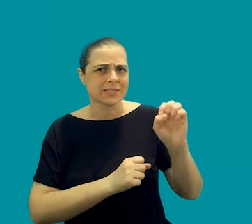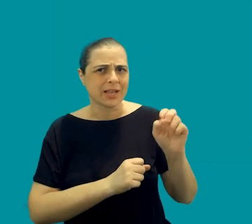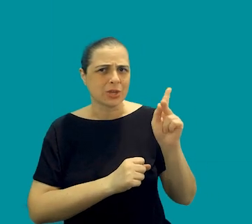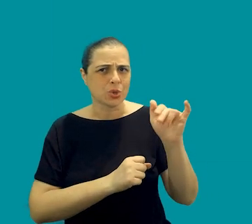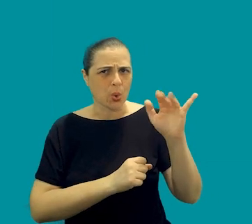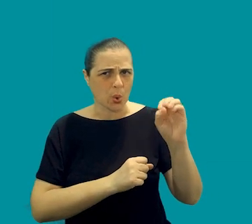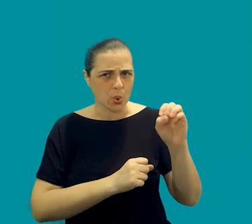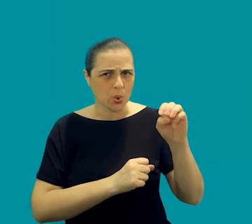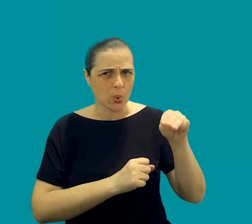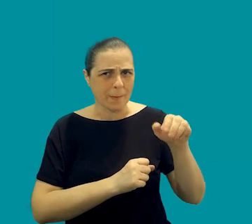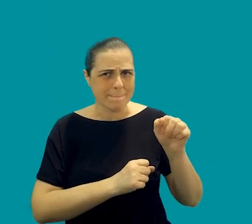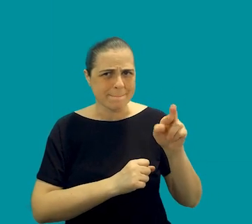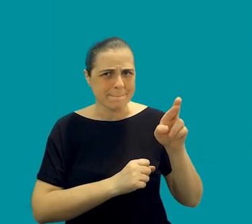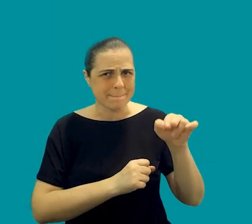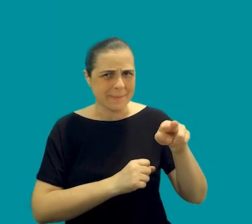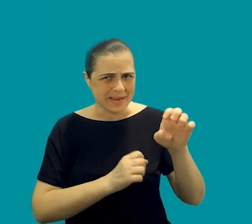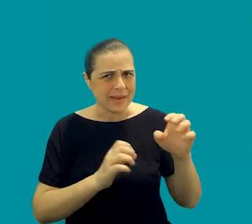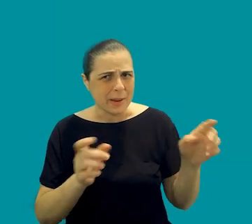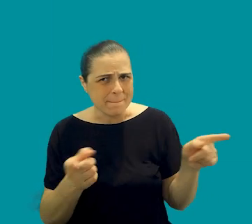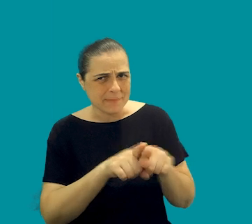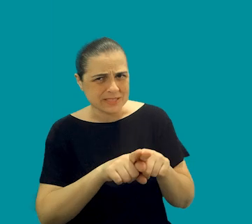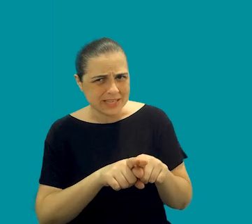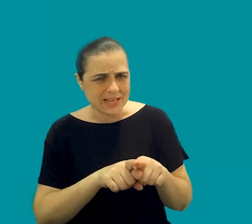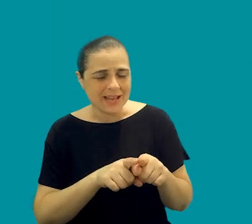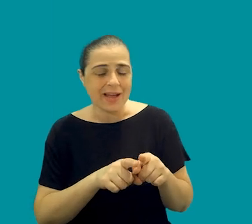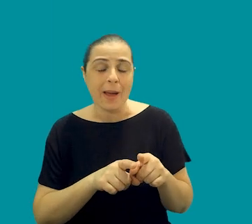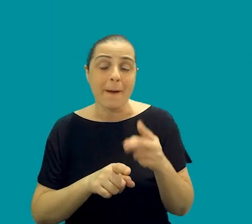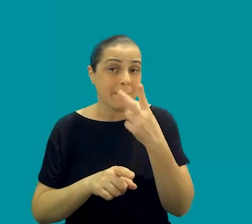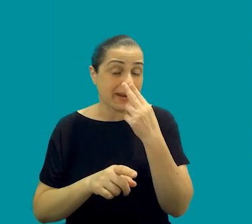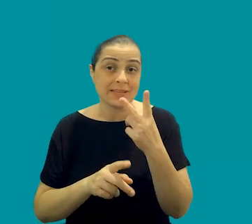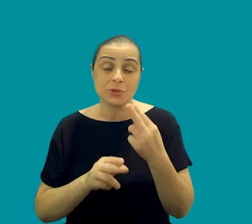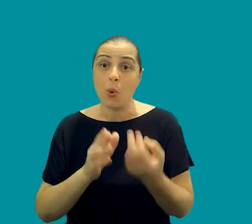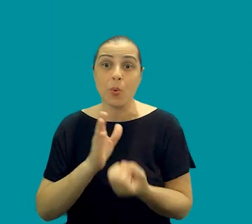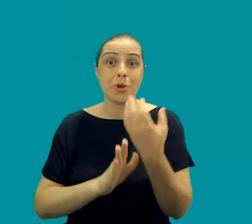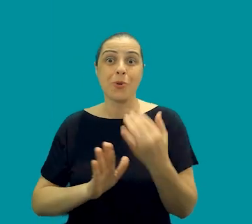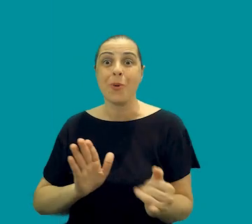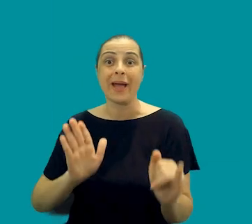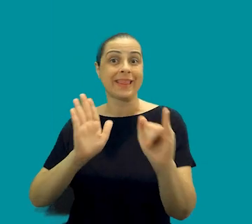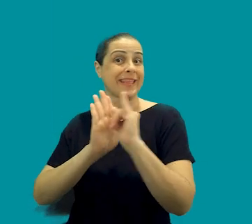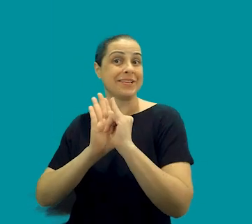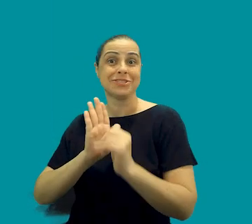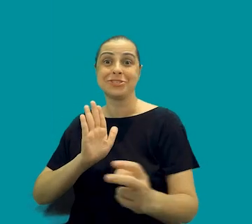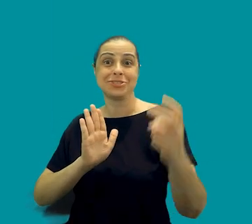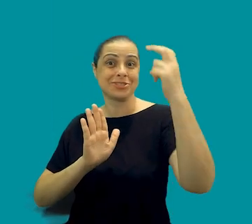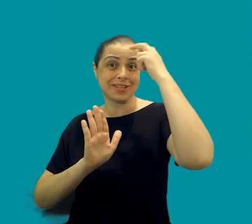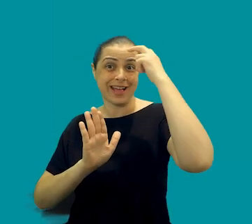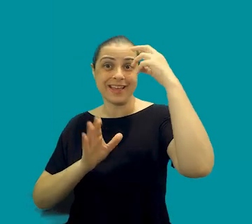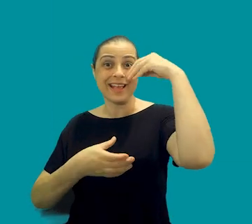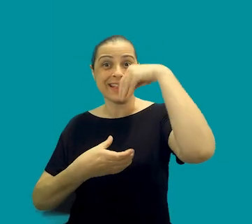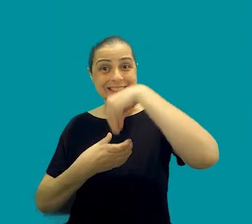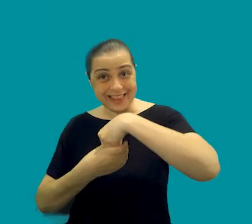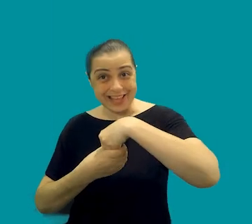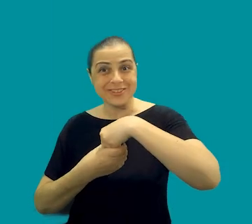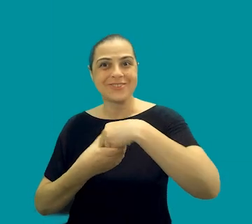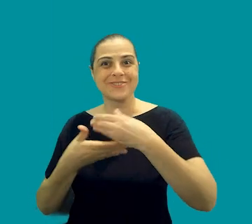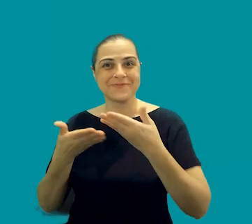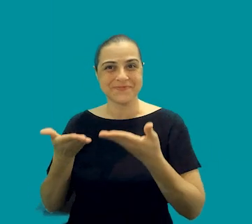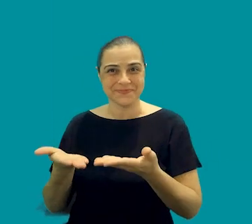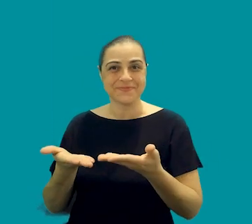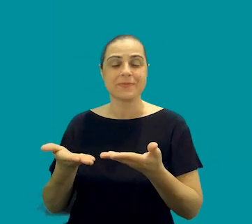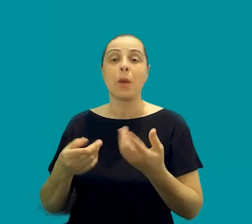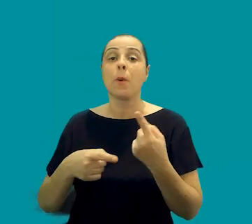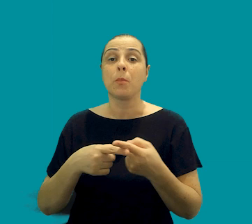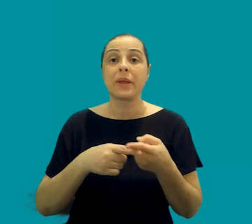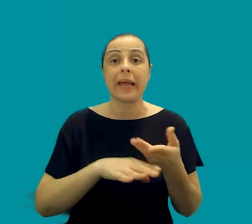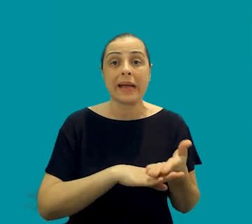é quase que uma coisa identitária. Mas se criou uma cultura dentro dos